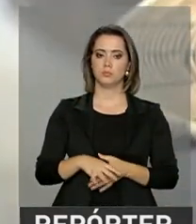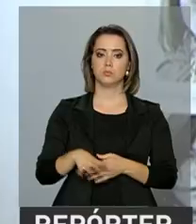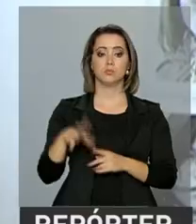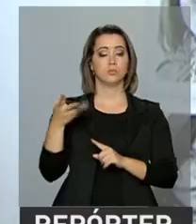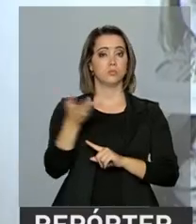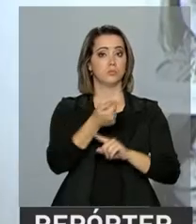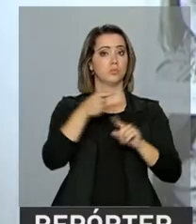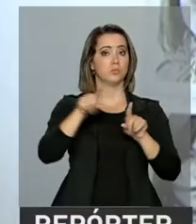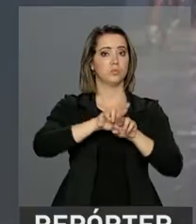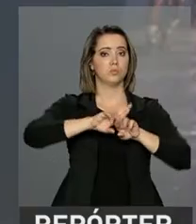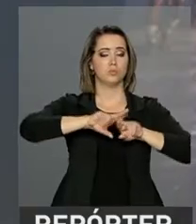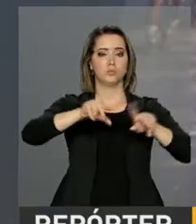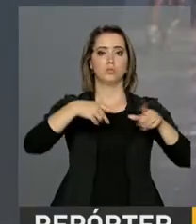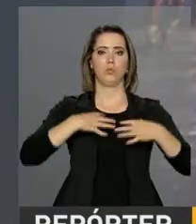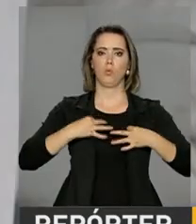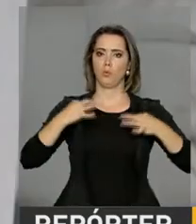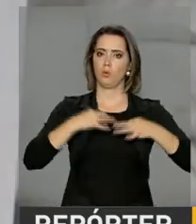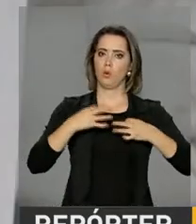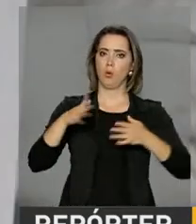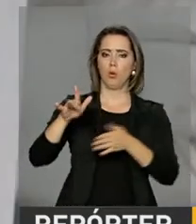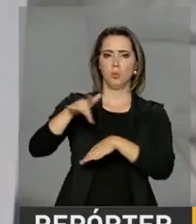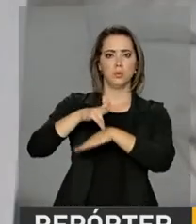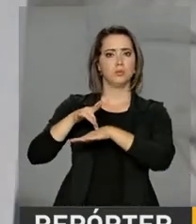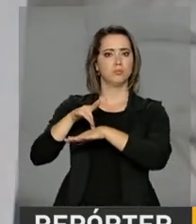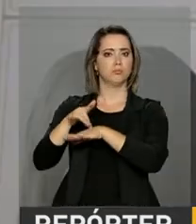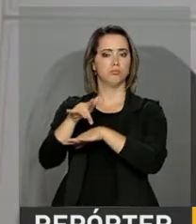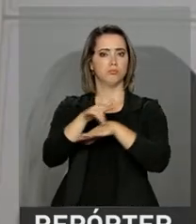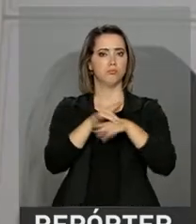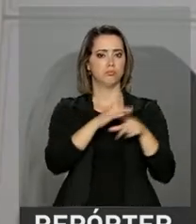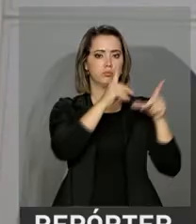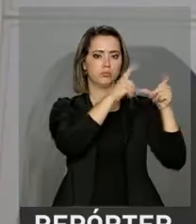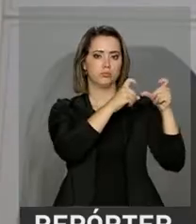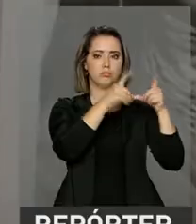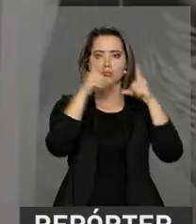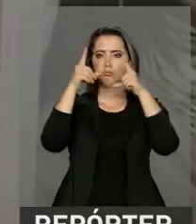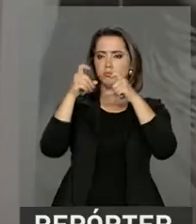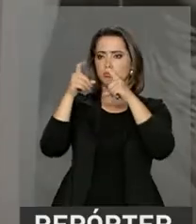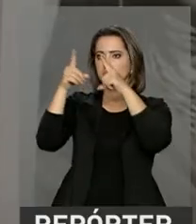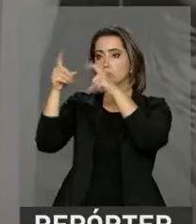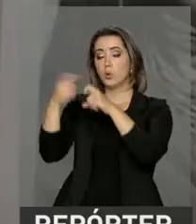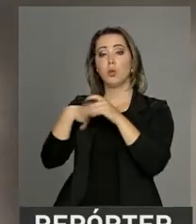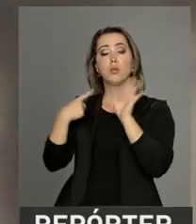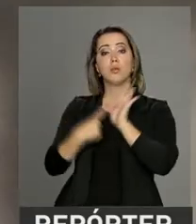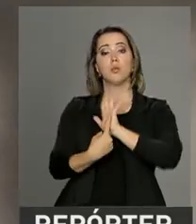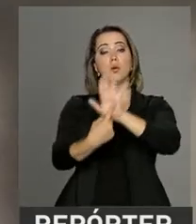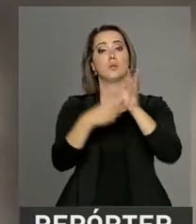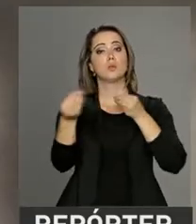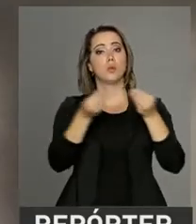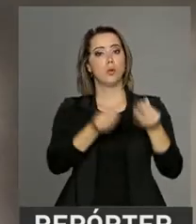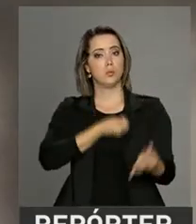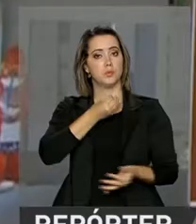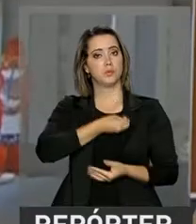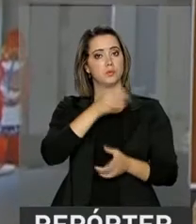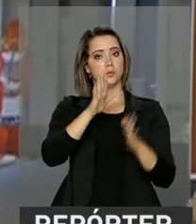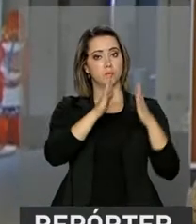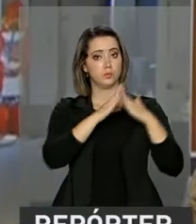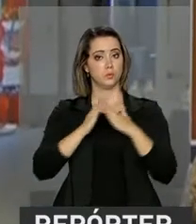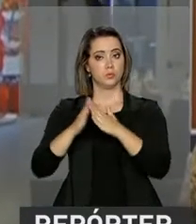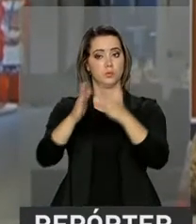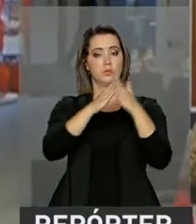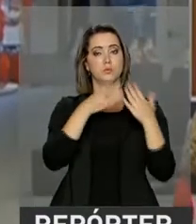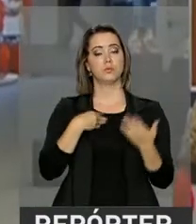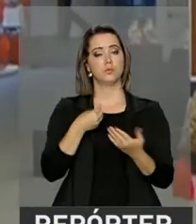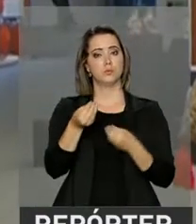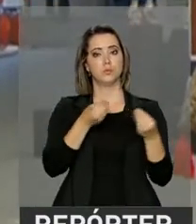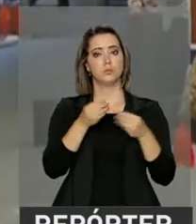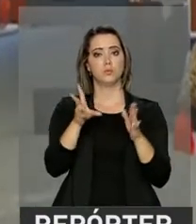Artesanato, roupas, dança e retratos que registram a vida e a história dos povos indígenas brasileiros. Na semana que